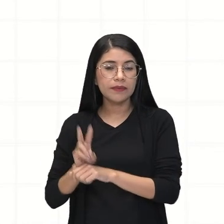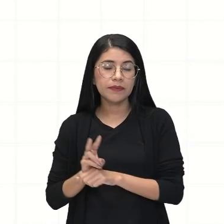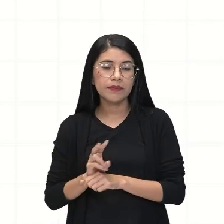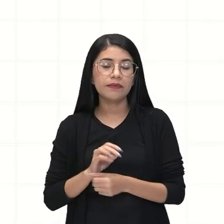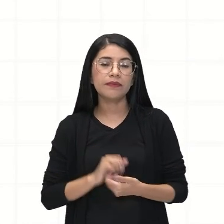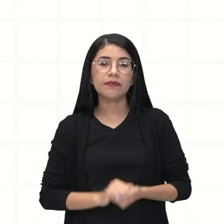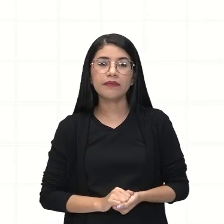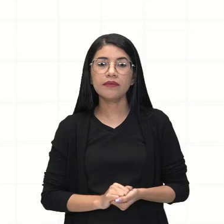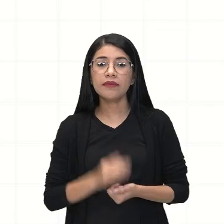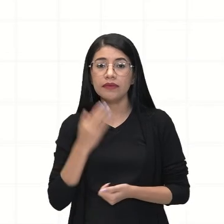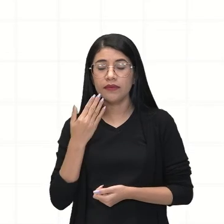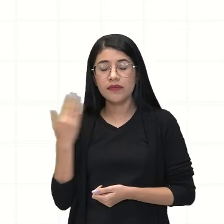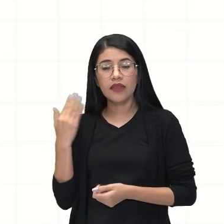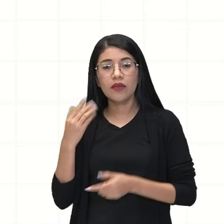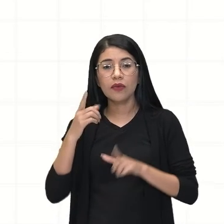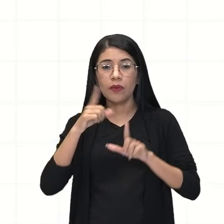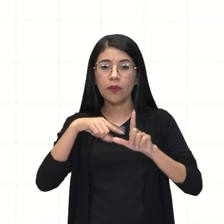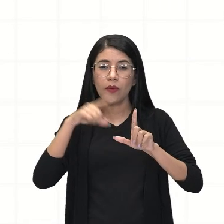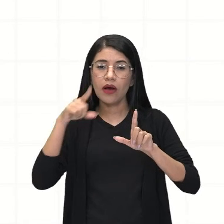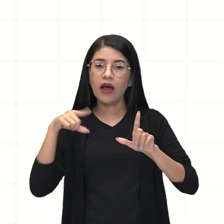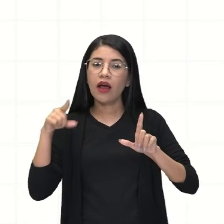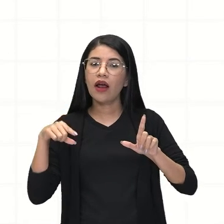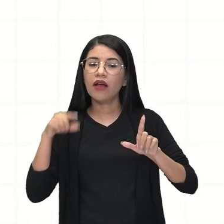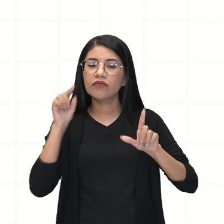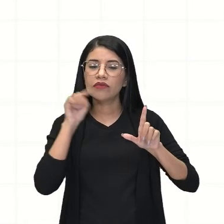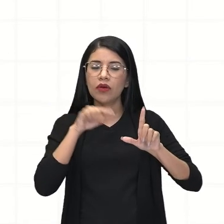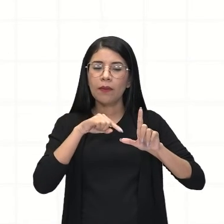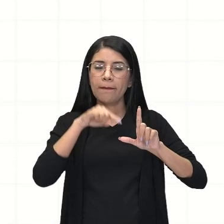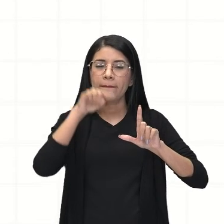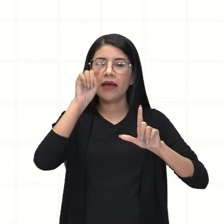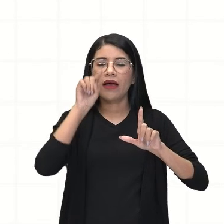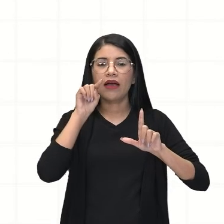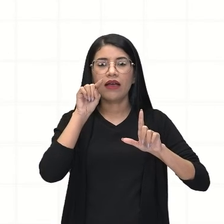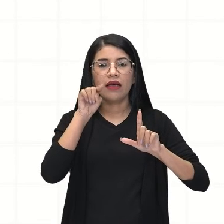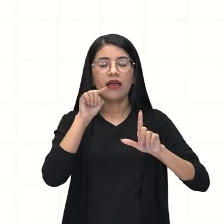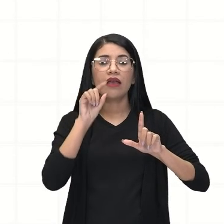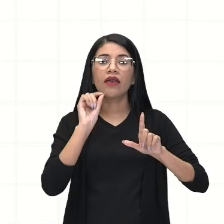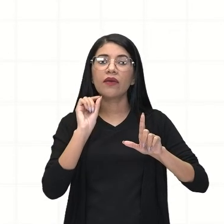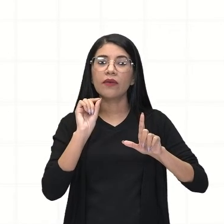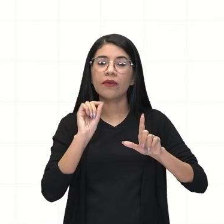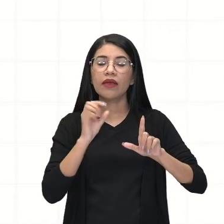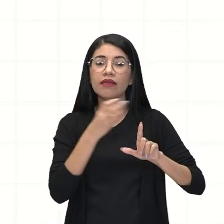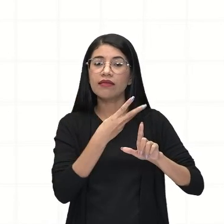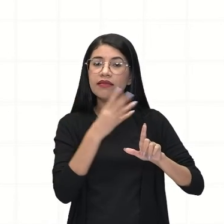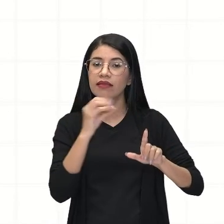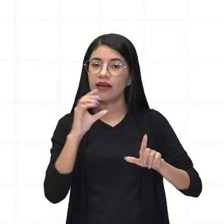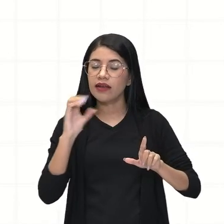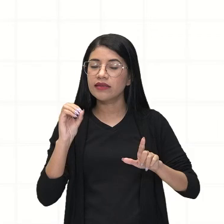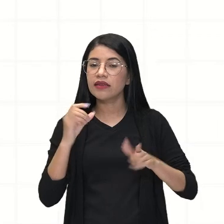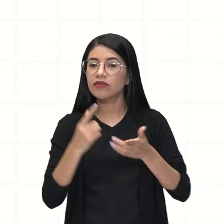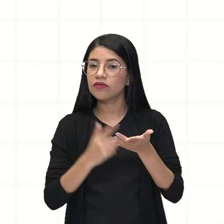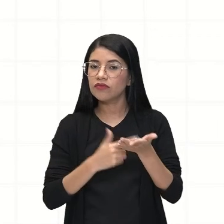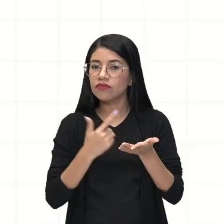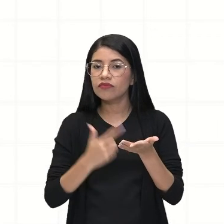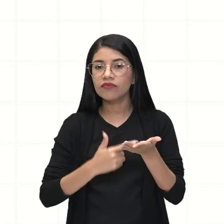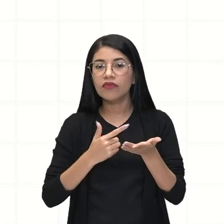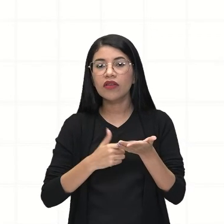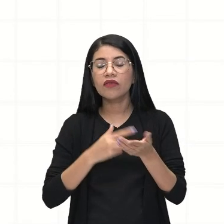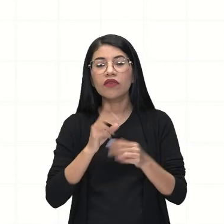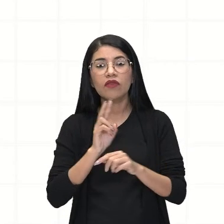gráfico, o ponto mais alto do gráfico é bem aqui, né? Que indica 300 livros.